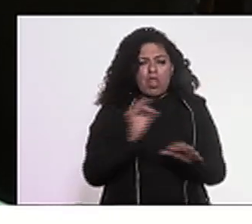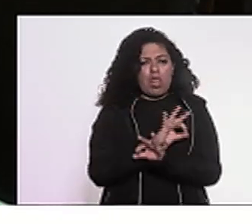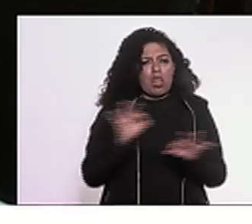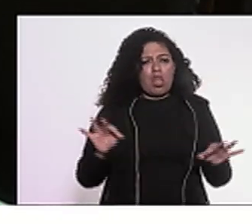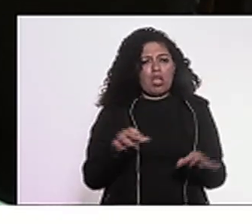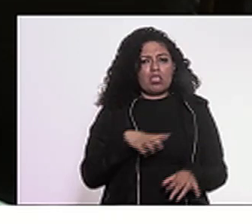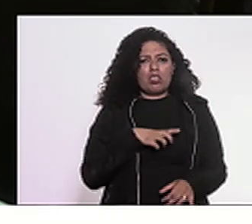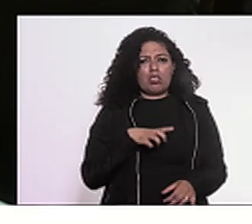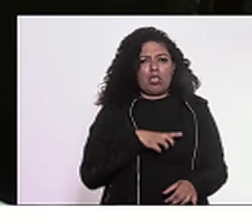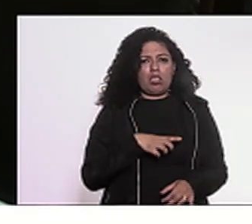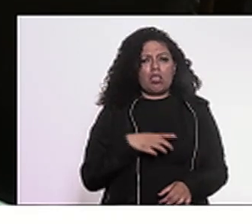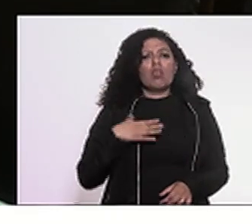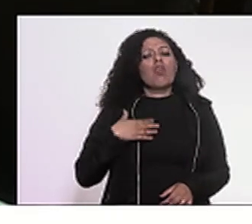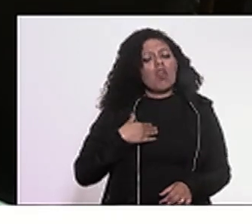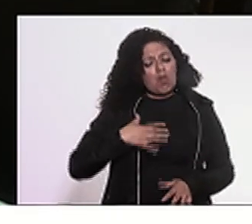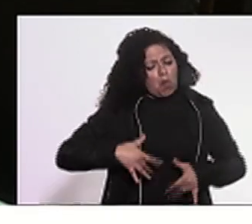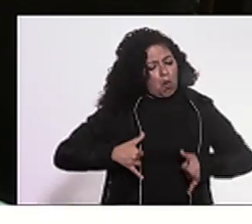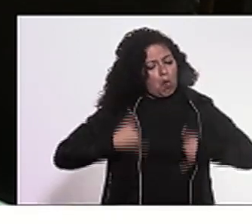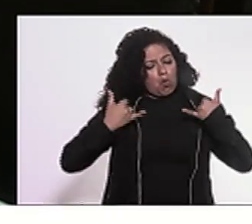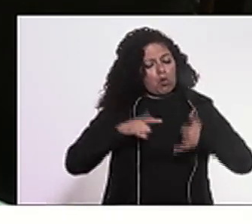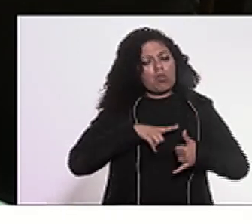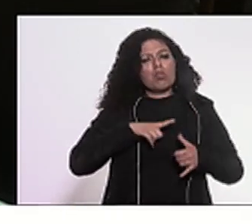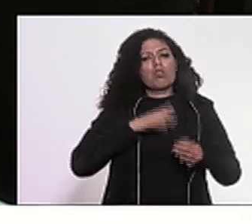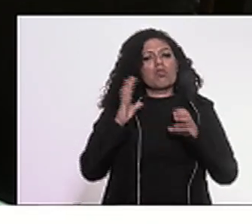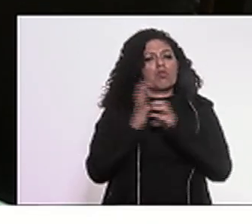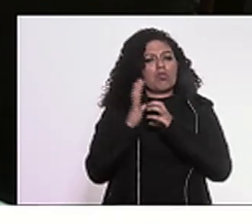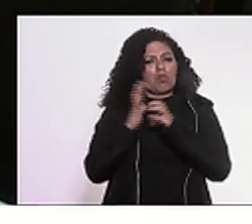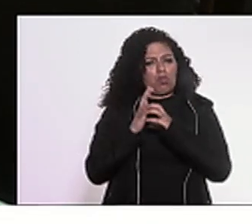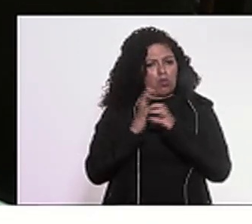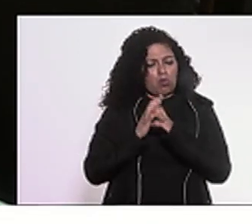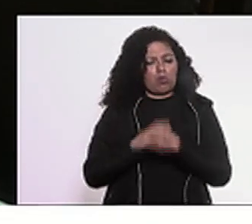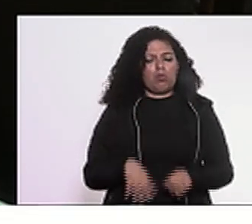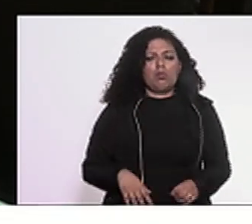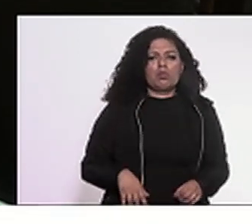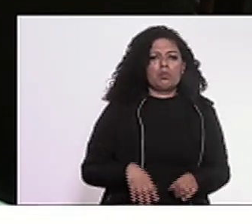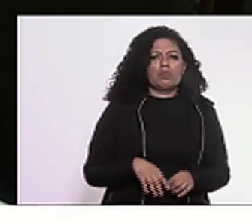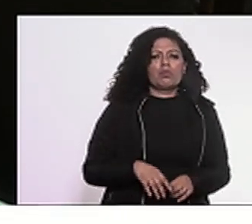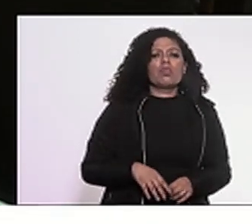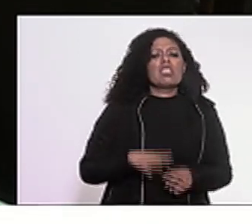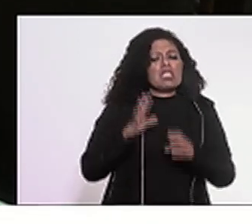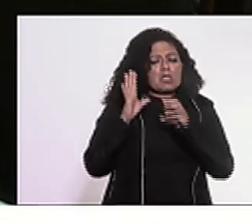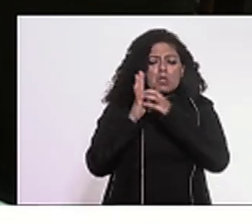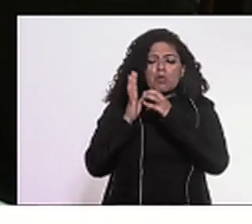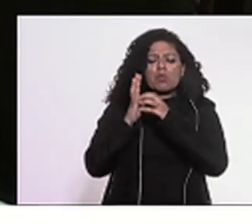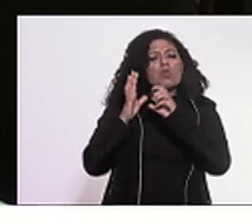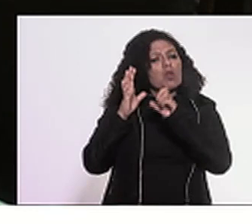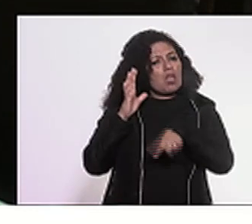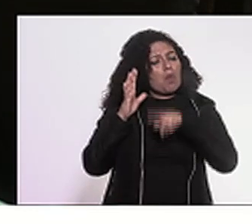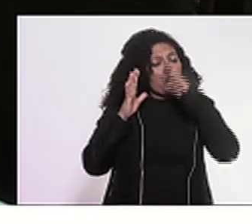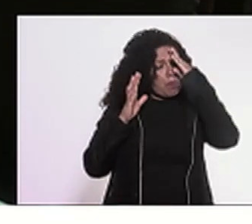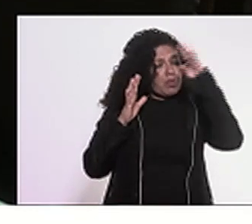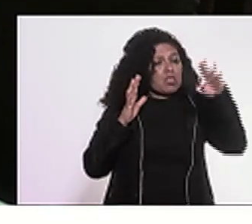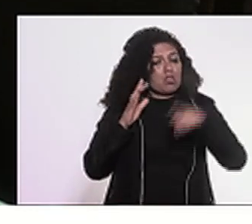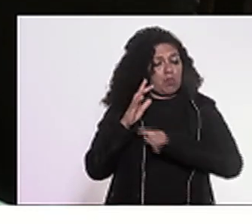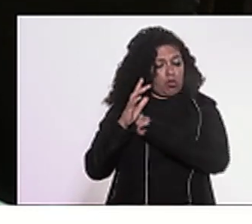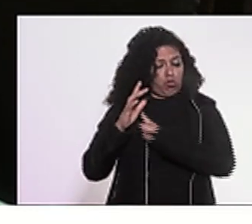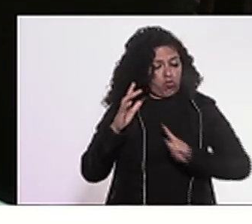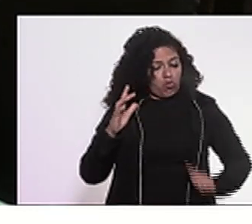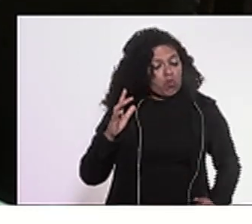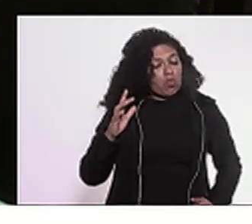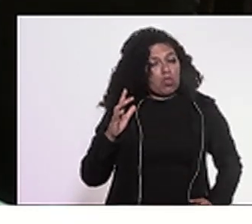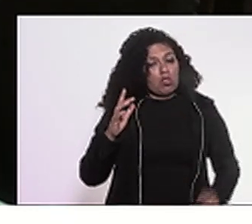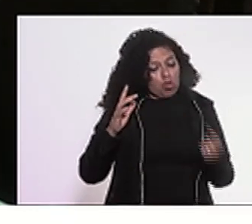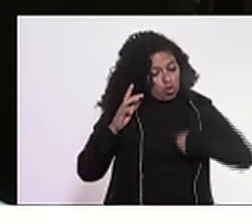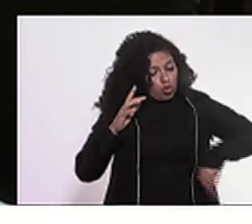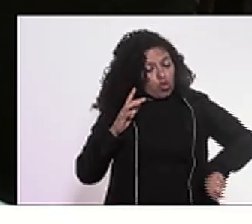eu tenho orgulho de ser servidora pública, entendo que o servidor público é a máquina do serviço público, somos nós